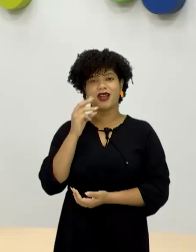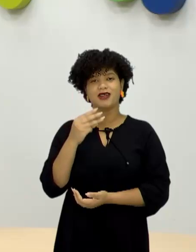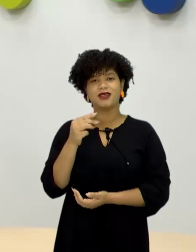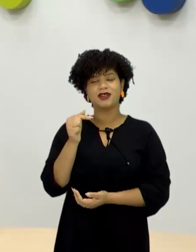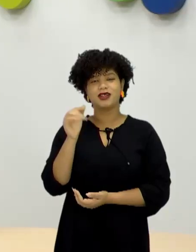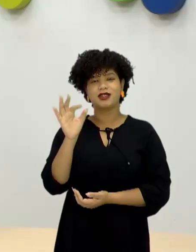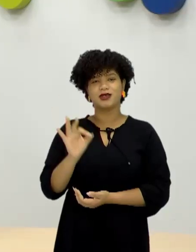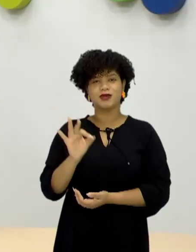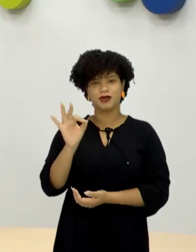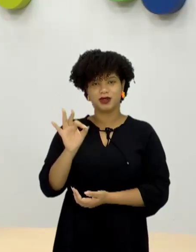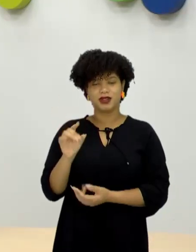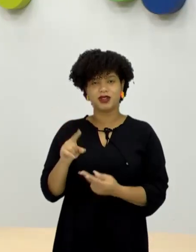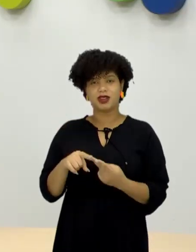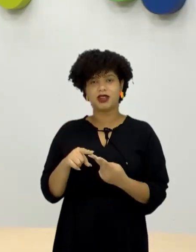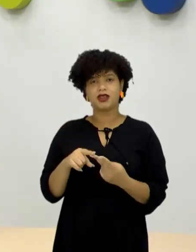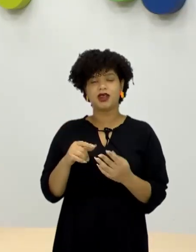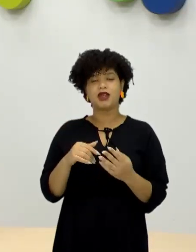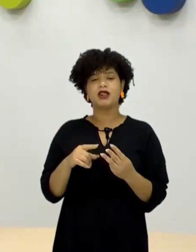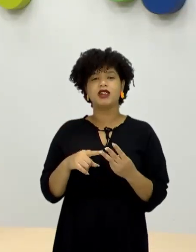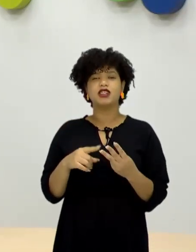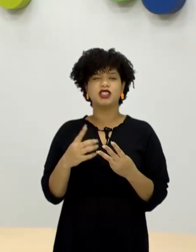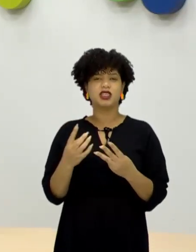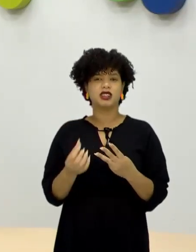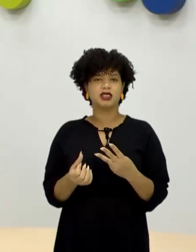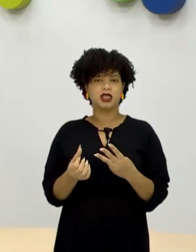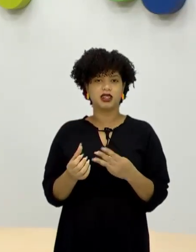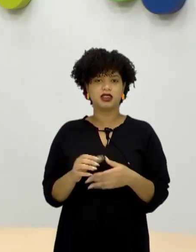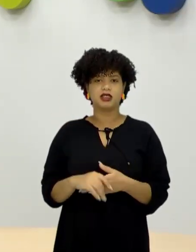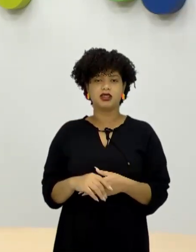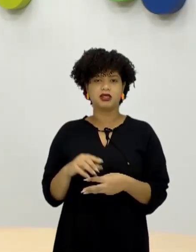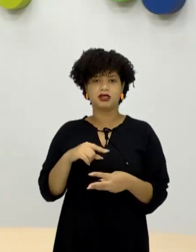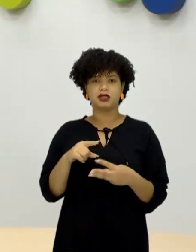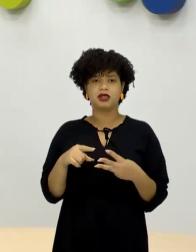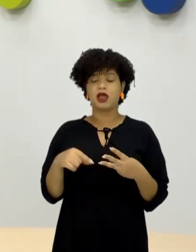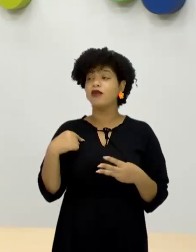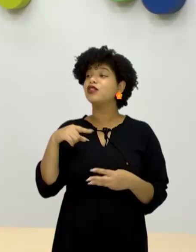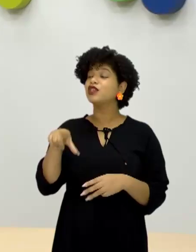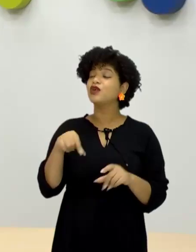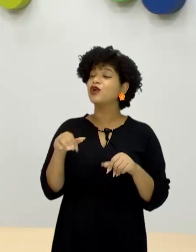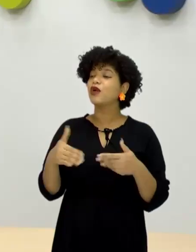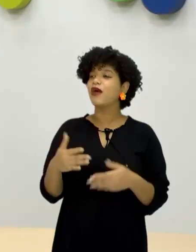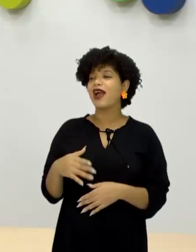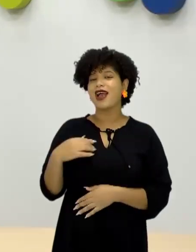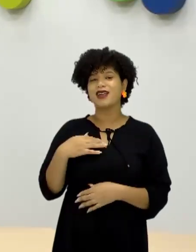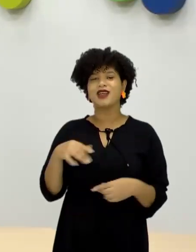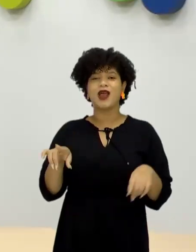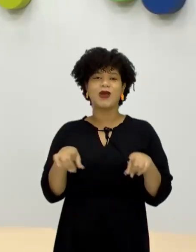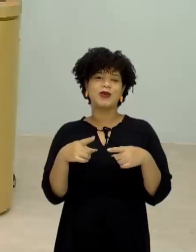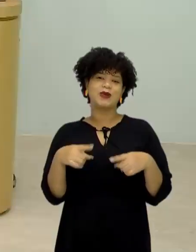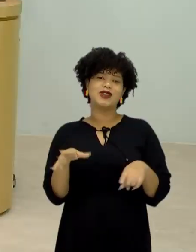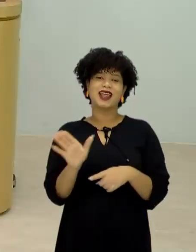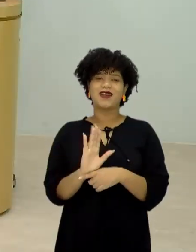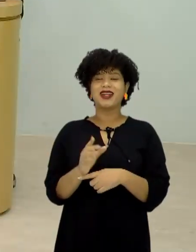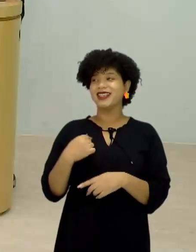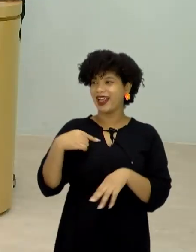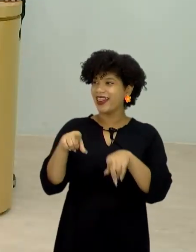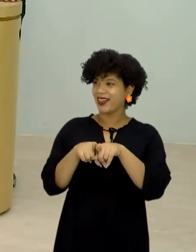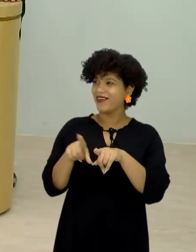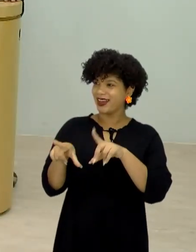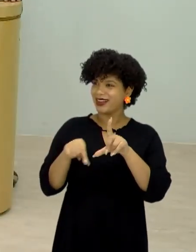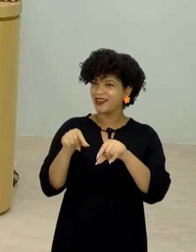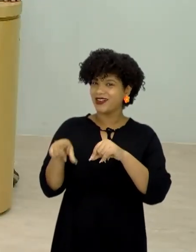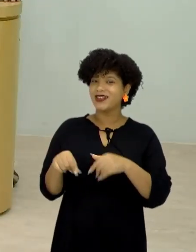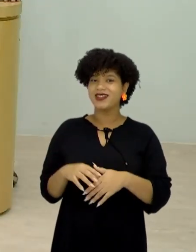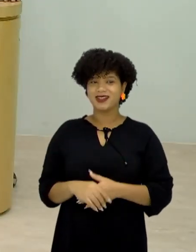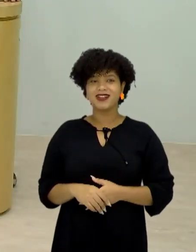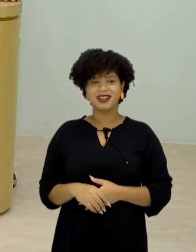vídeo 45%, pintura 16%. Então... Você escolheu o quê, Pro? Eu escolhi música e vídeo. Eu também escolhi música e vídeo. Olha que coisa interessante,